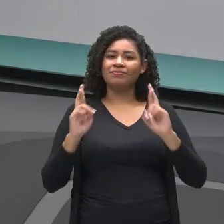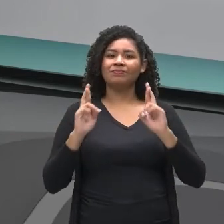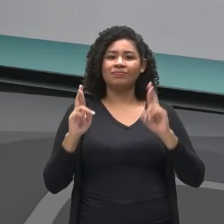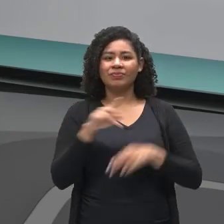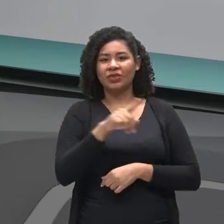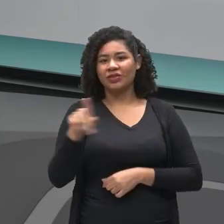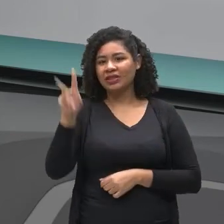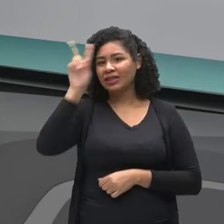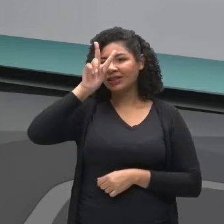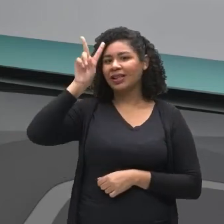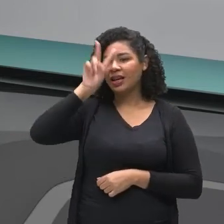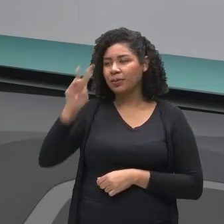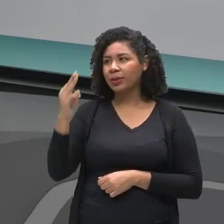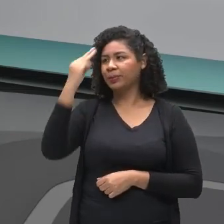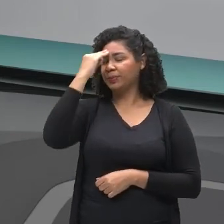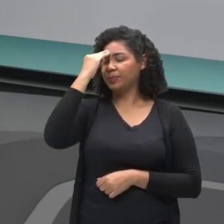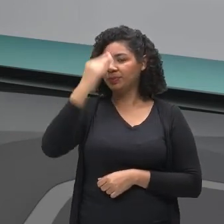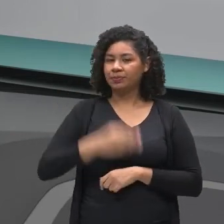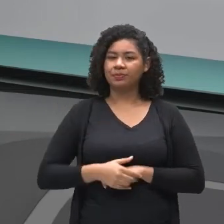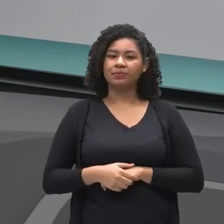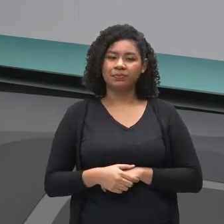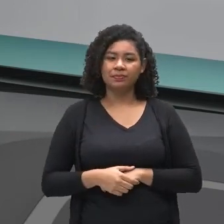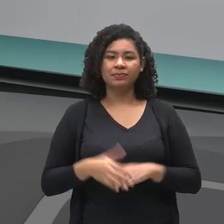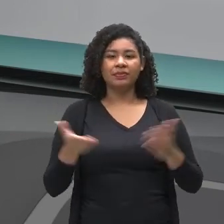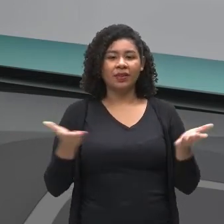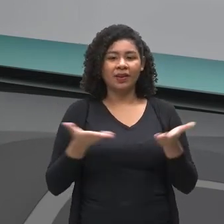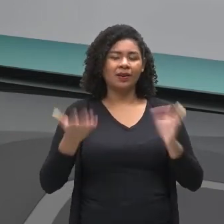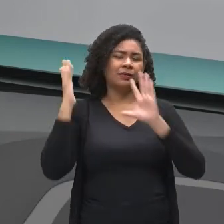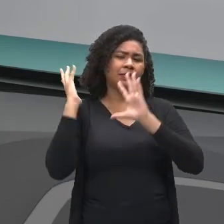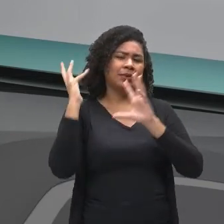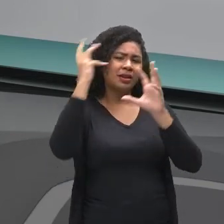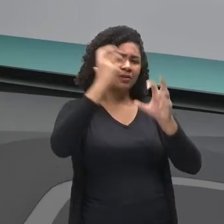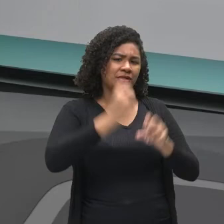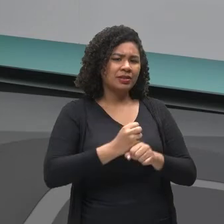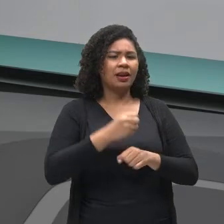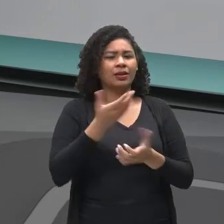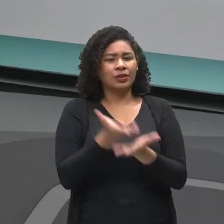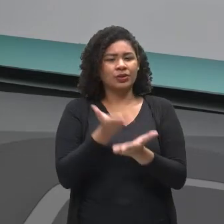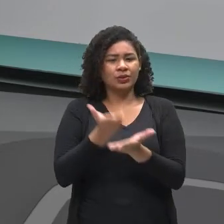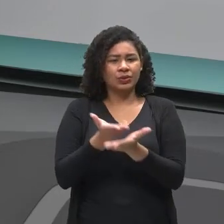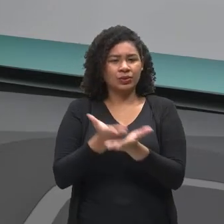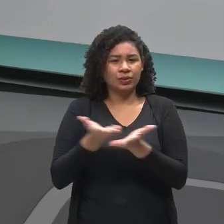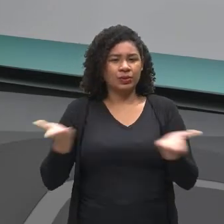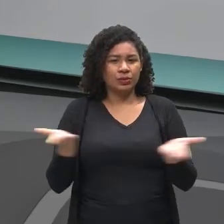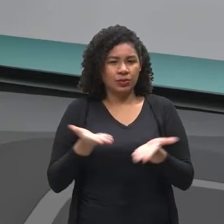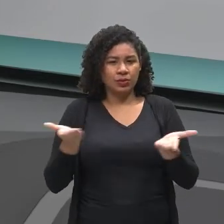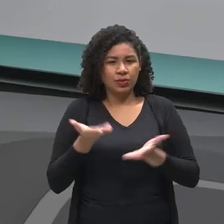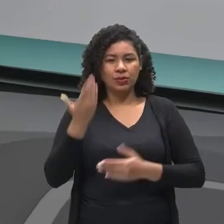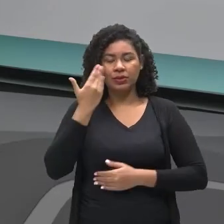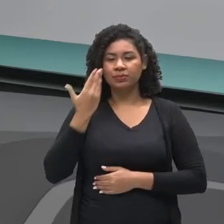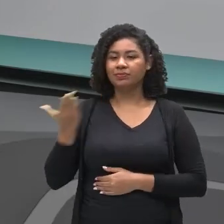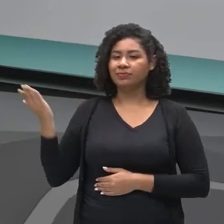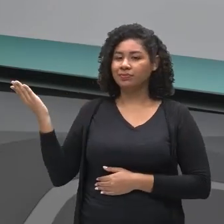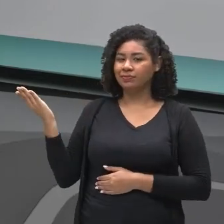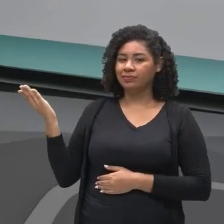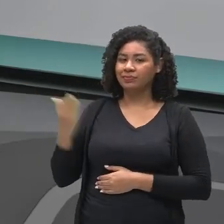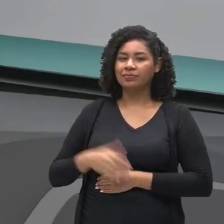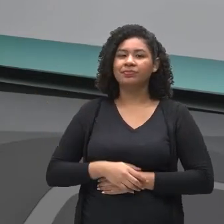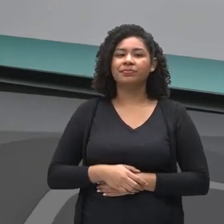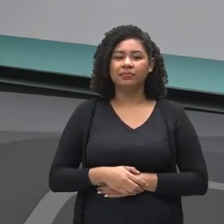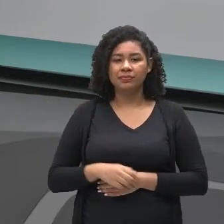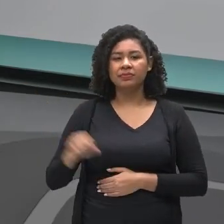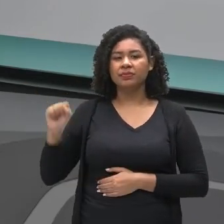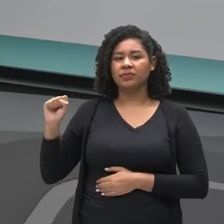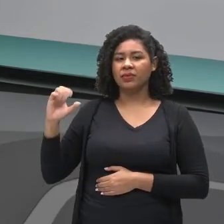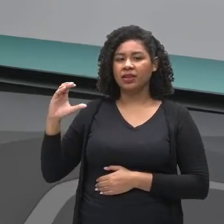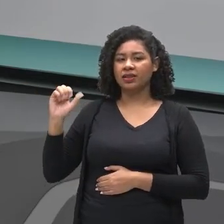lembrado, memorizado, né? Então vamos só revisar o que a gente viu hoje na nossa aula, tá? Nós vimos aí o